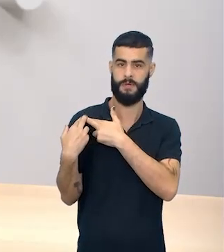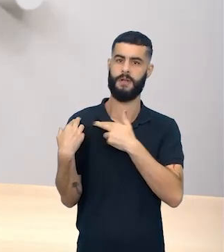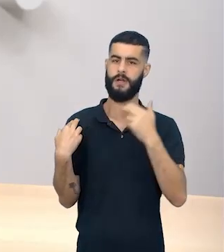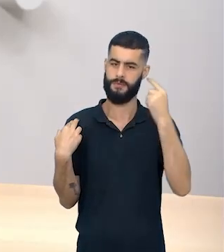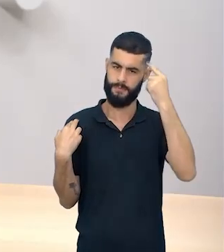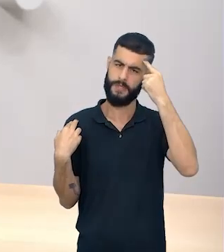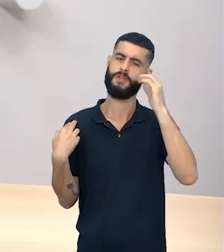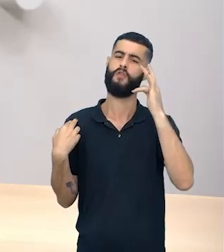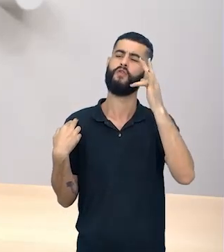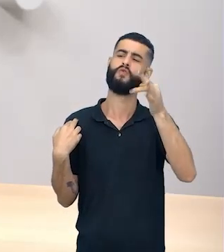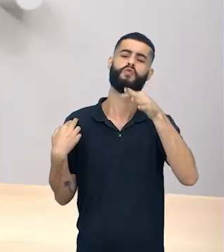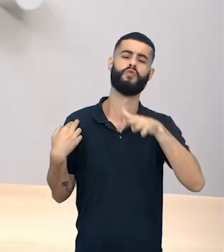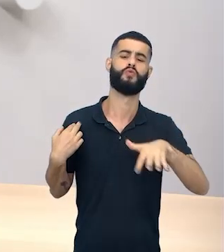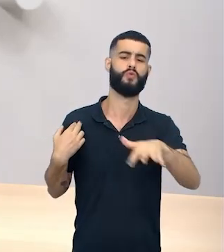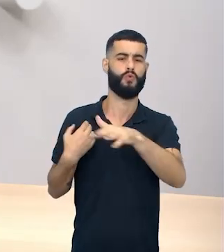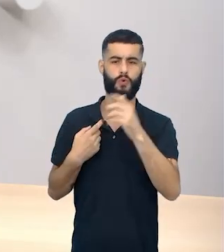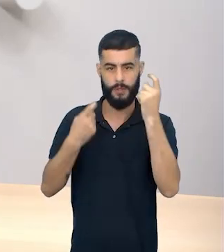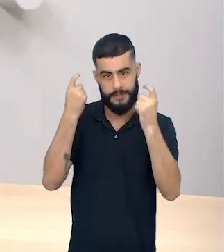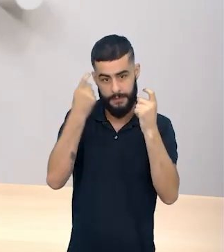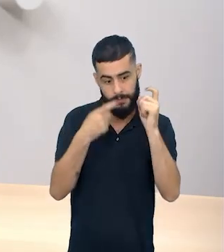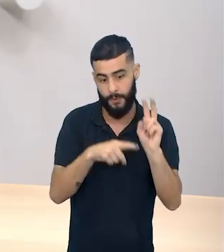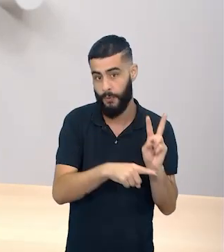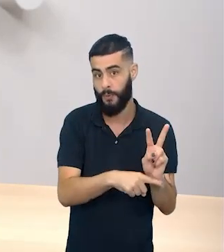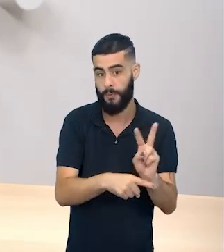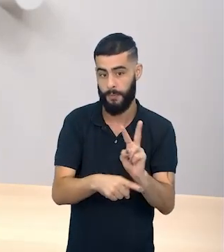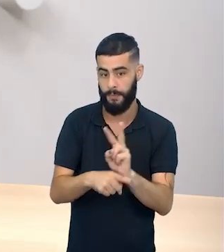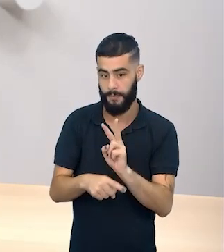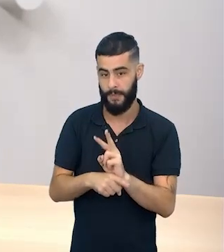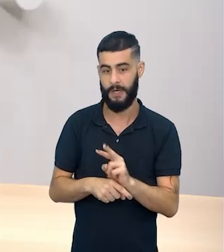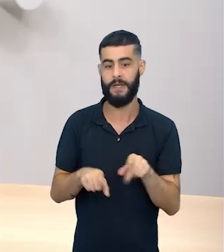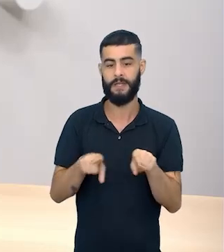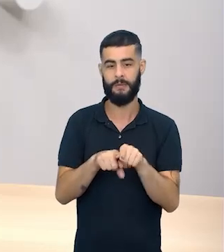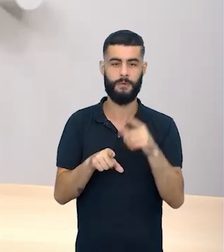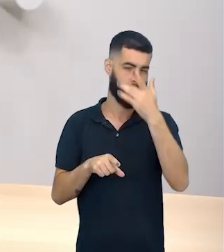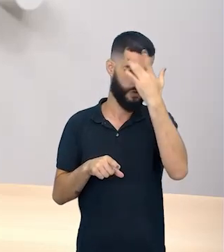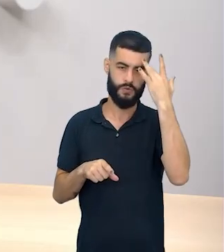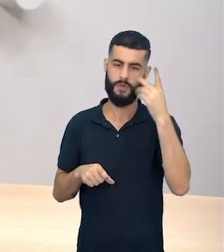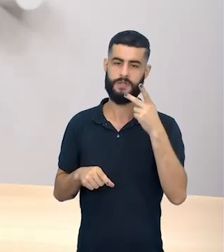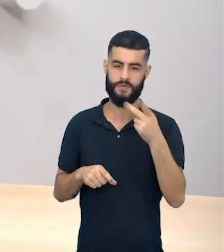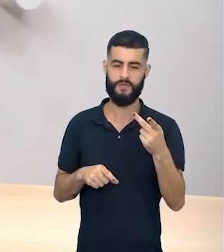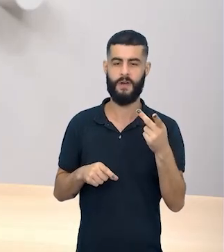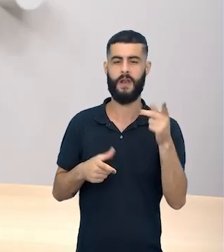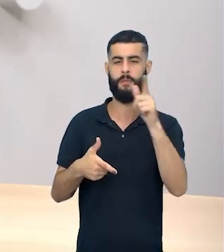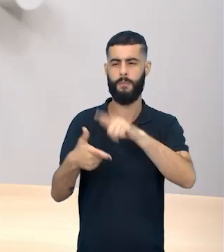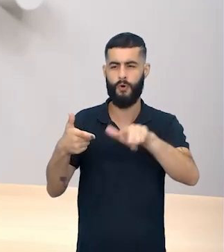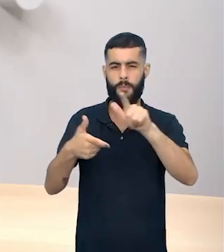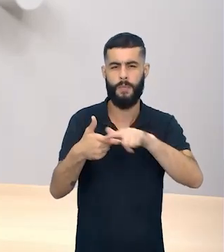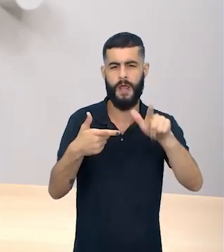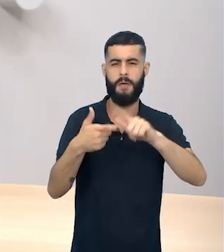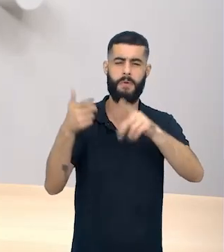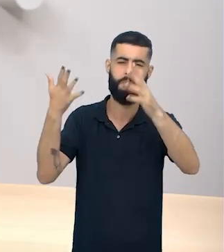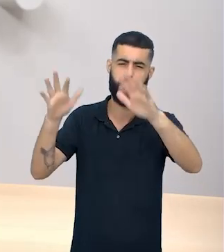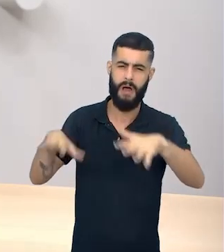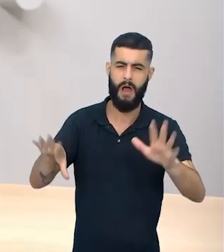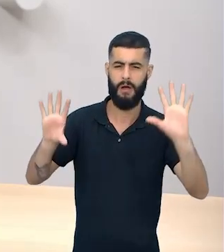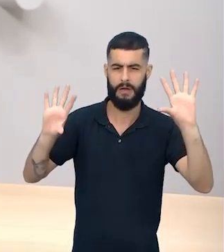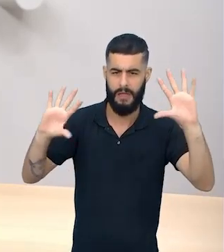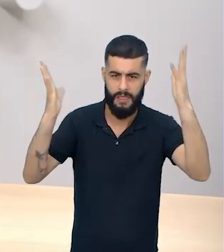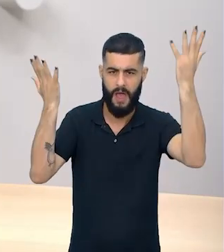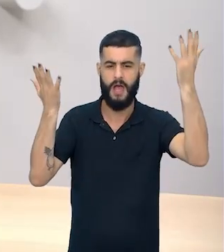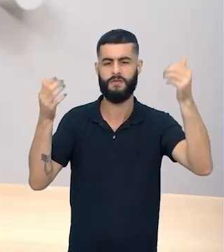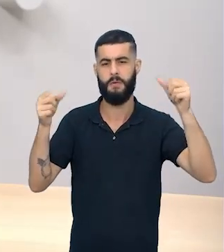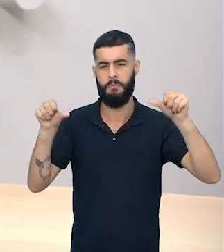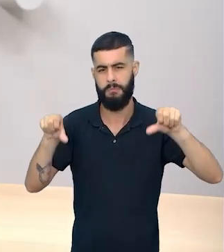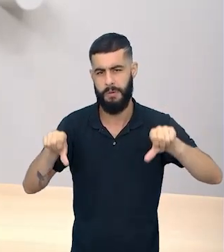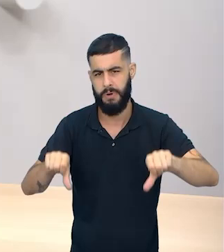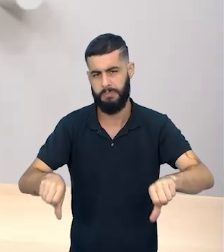futuras. E o professor Fábio, que fala sobre catástrofes cada vez mais frequentes, né? É isso mesmo, né,